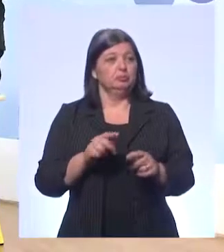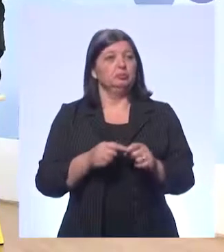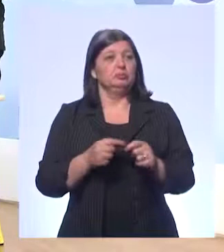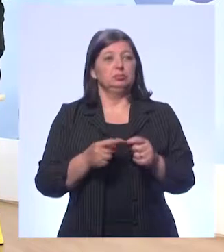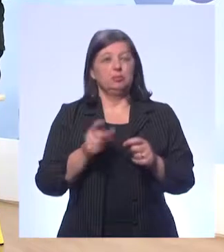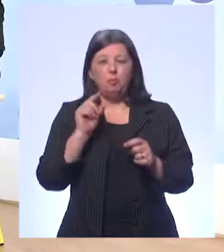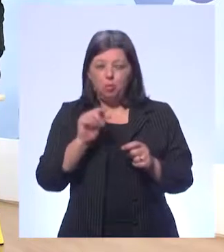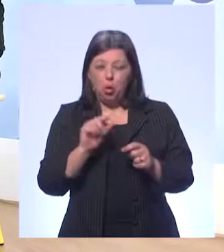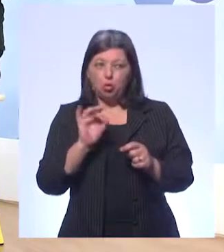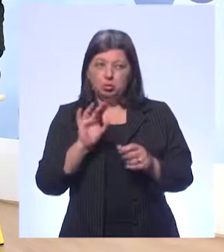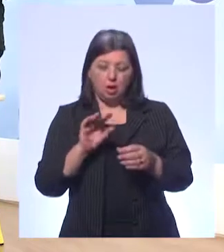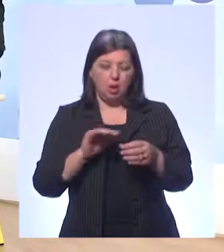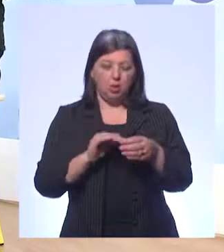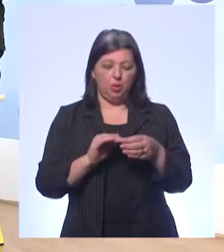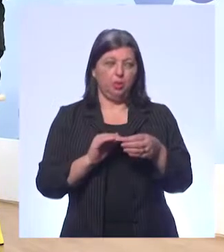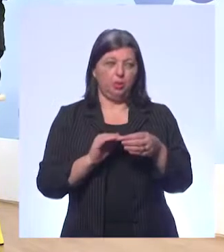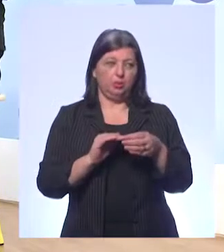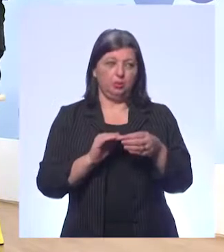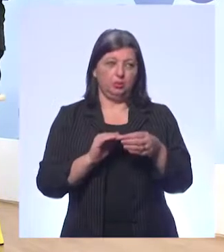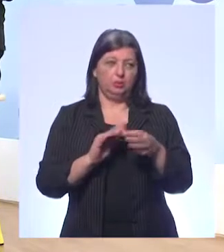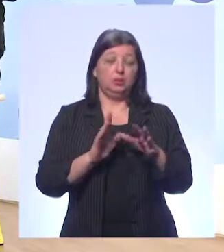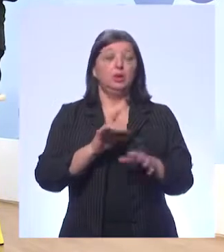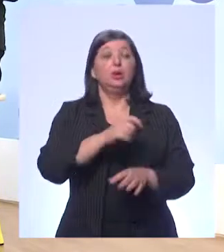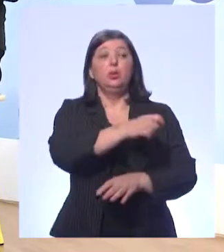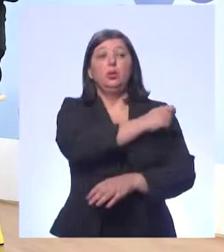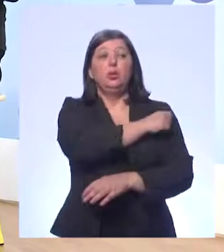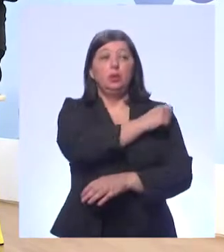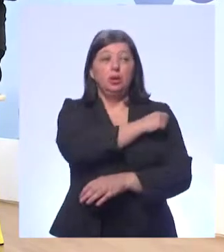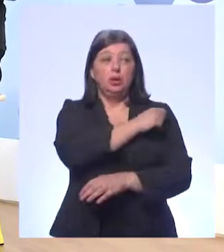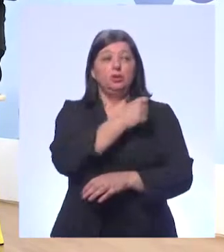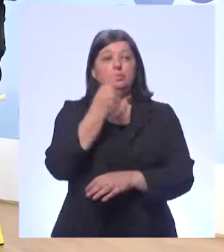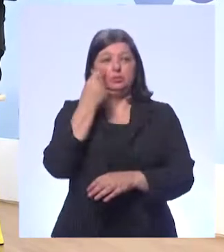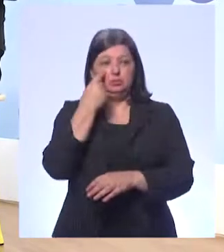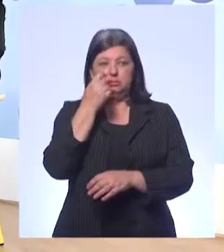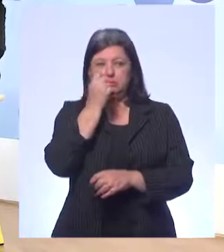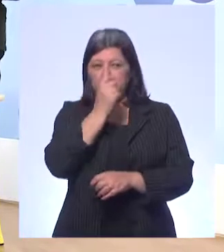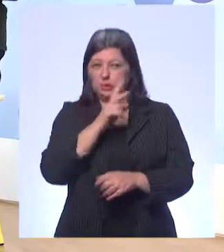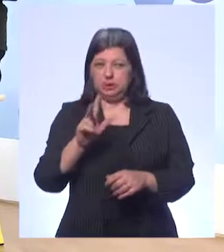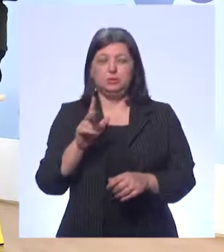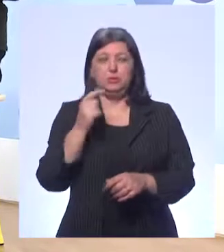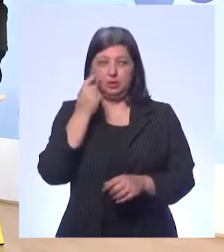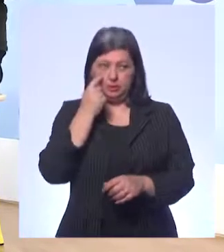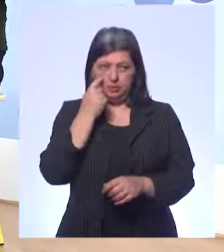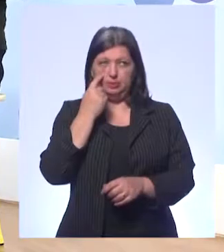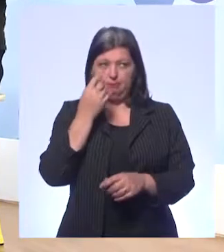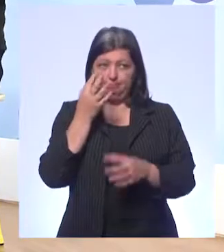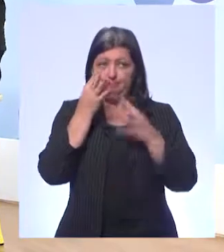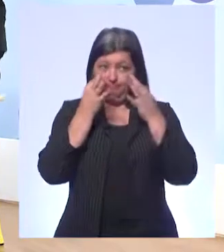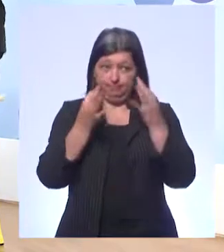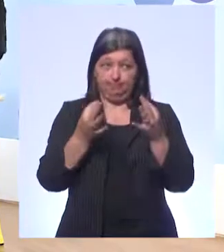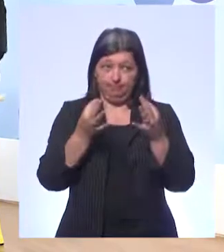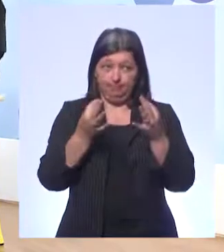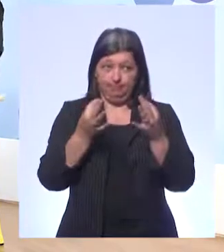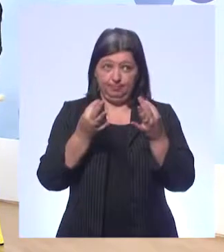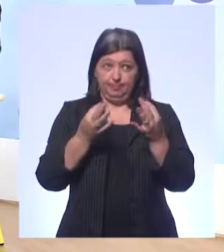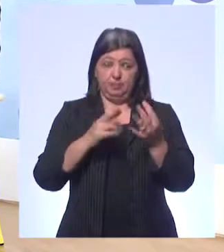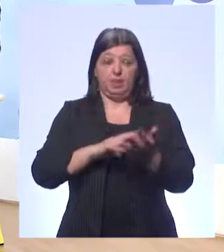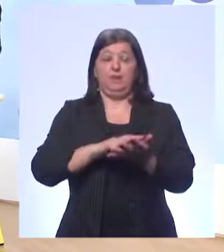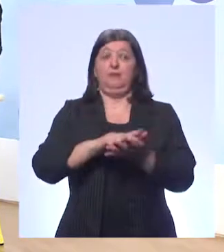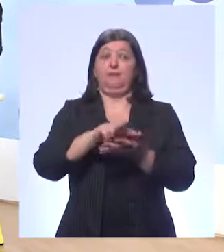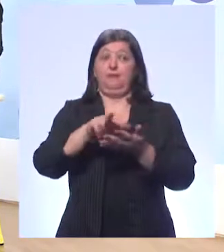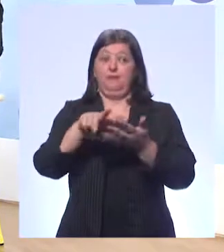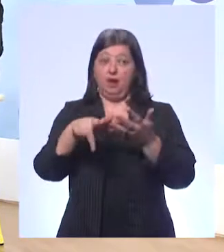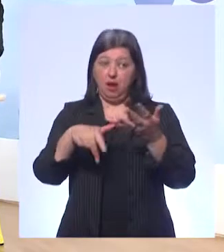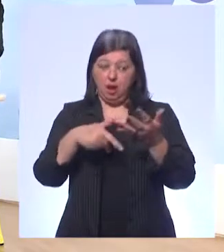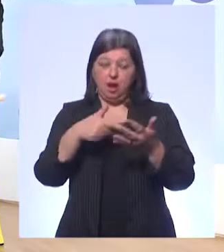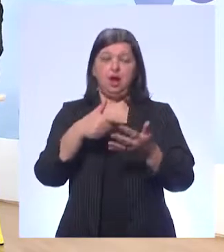pouquinho afundado. Agora, o aluno que está ligado, né, que prestou atenção. Que são muitos que estão atentos aqui à